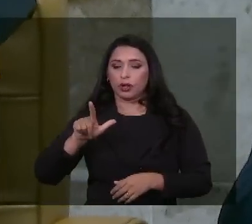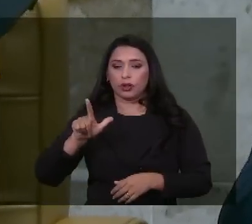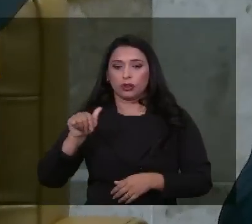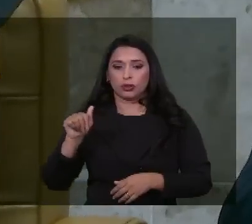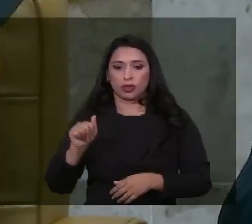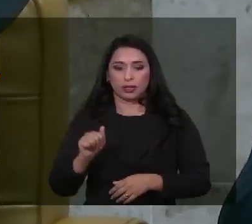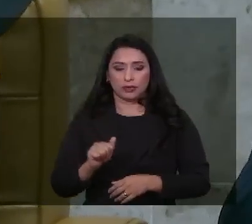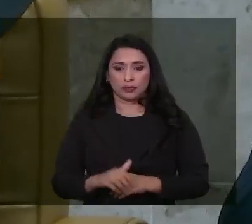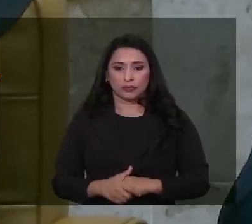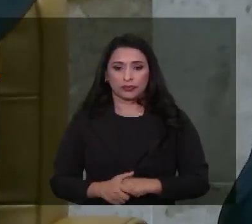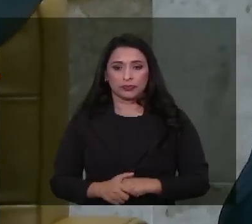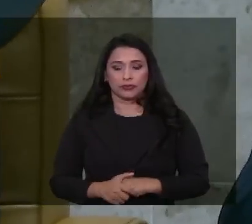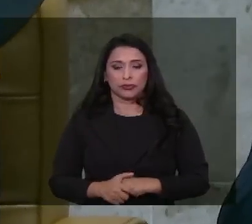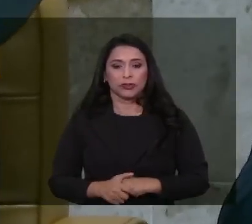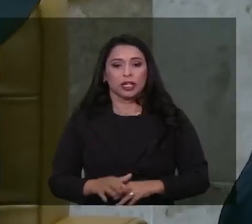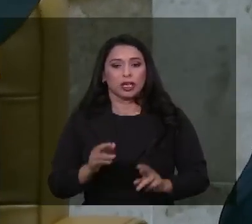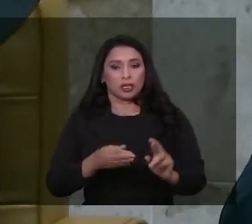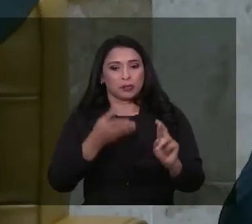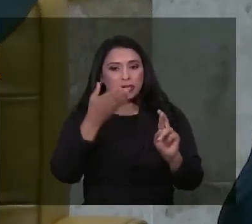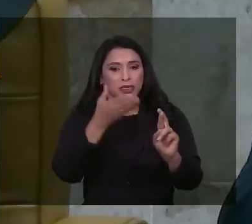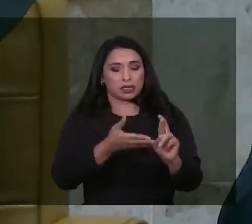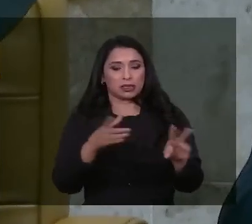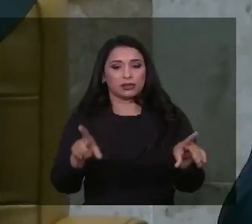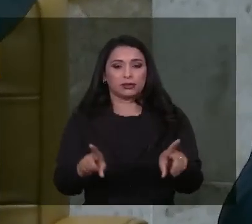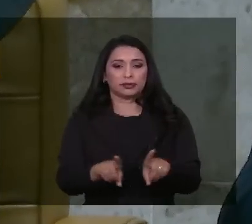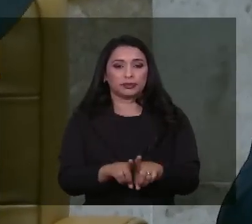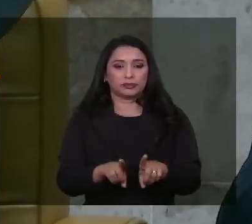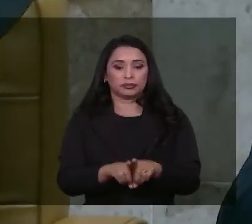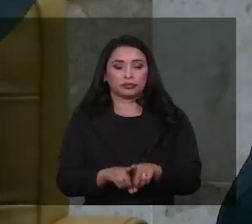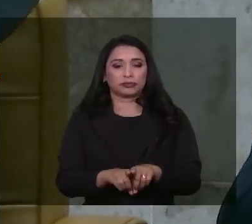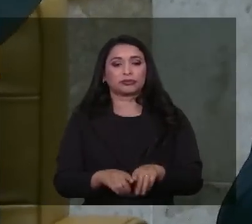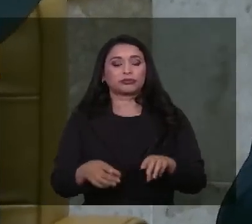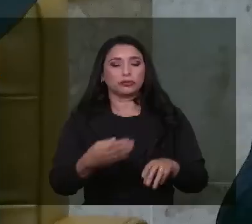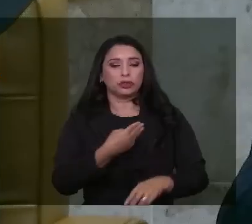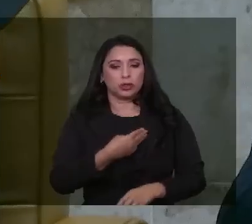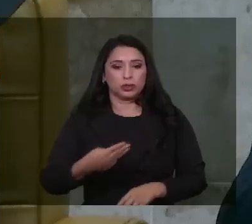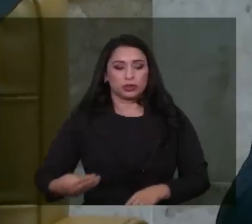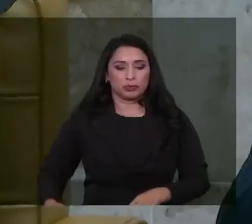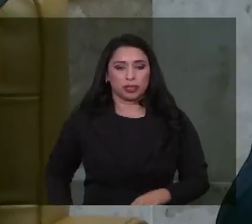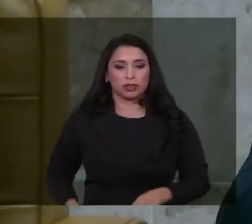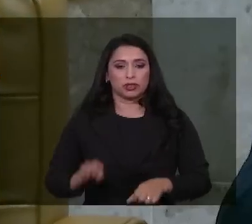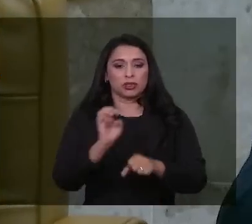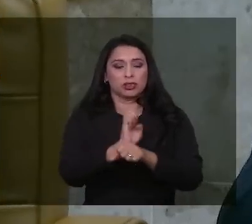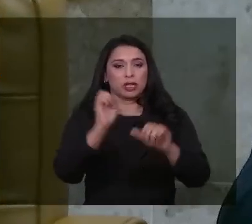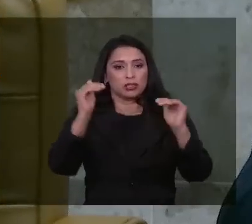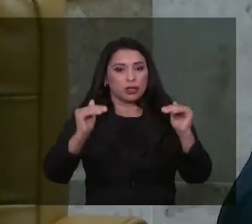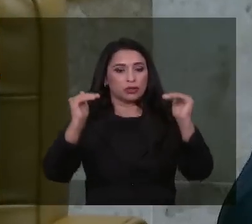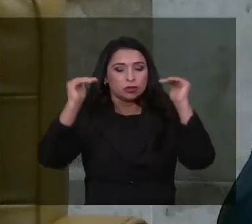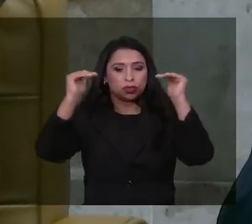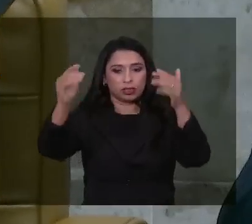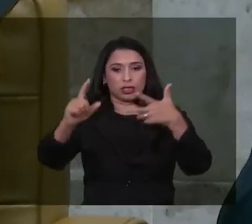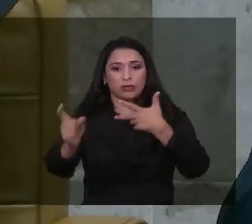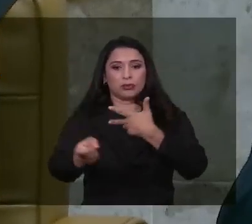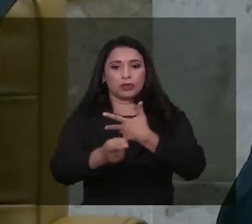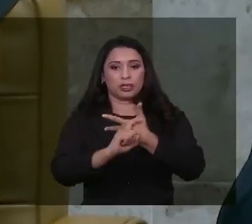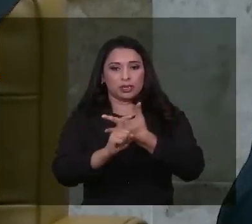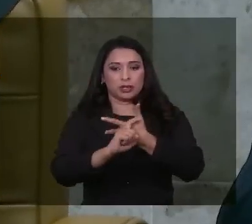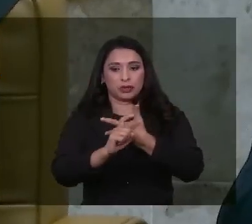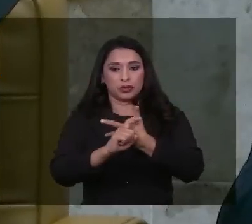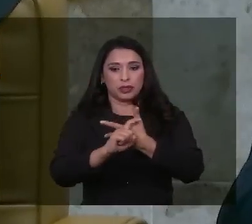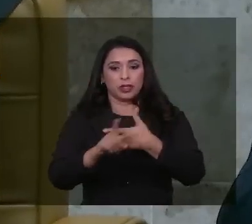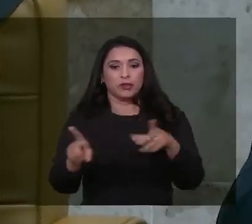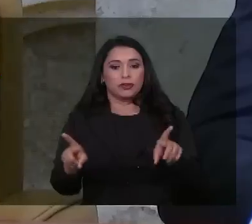Silva, na pessoa de quem cumprimento os ministros de Estado e demais autoridades do Poder Executivo Federal.